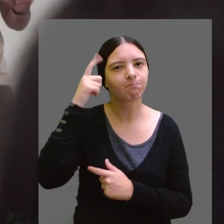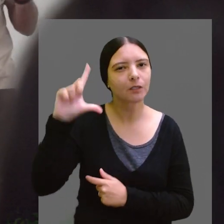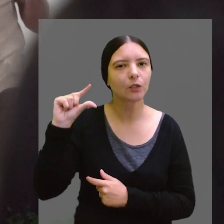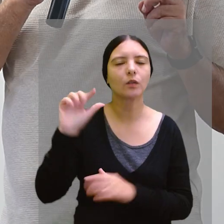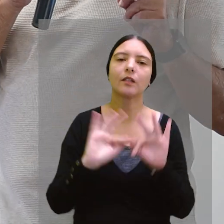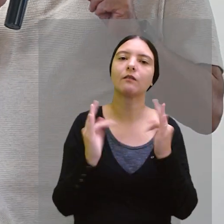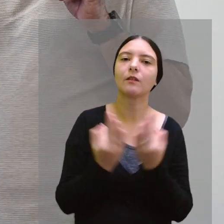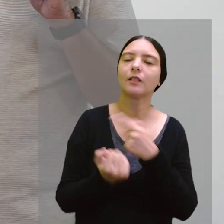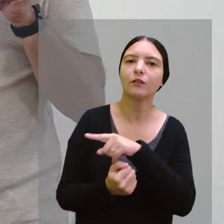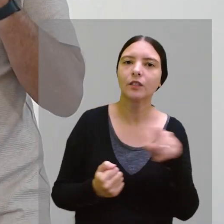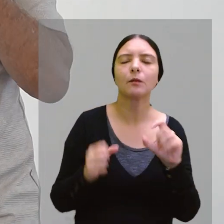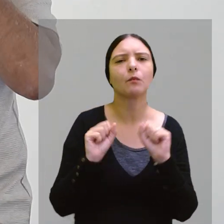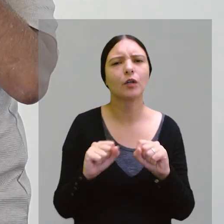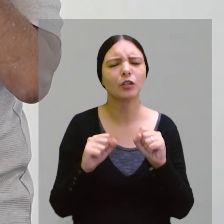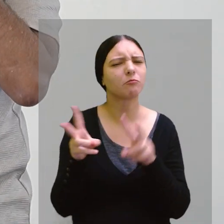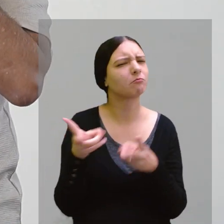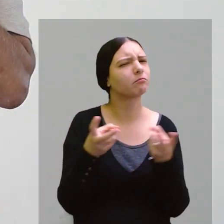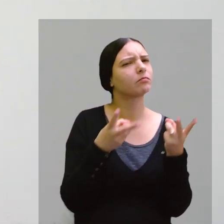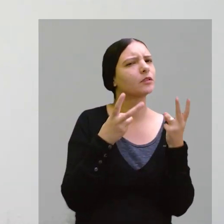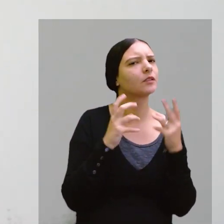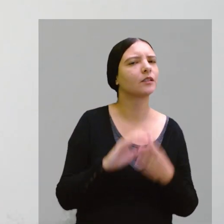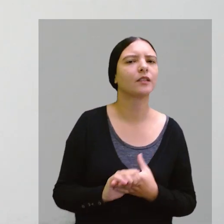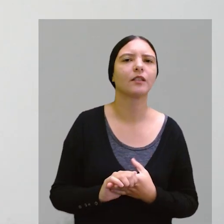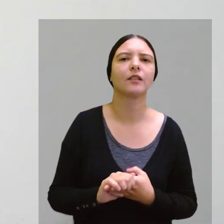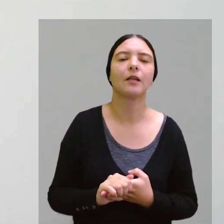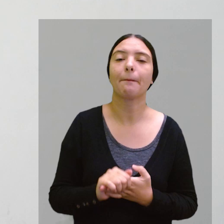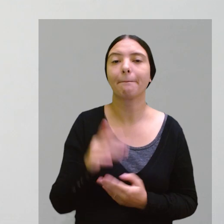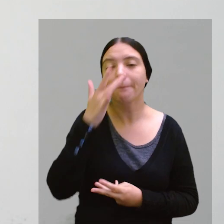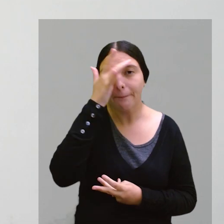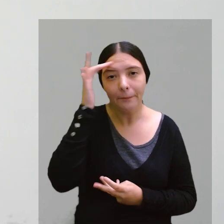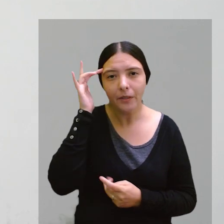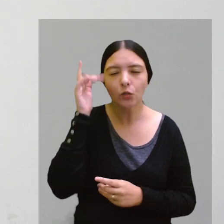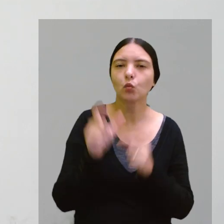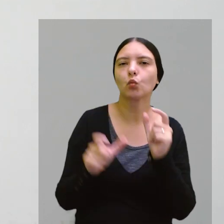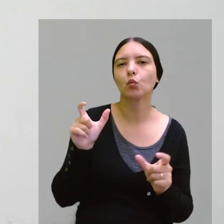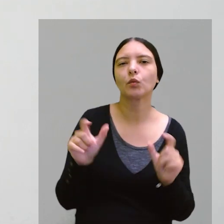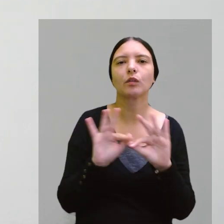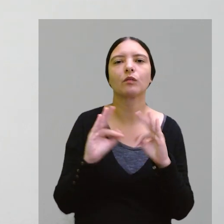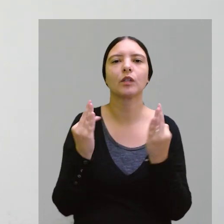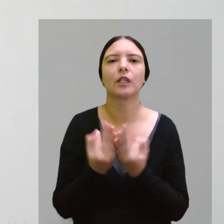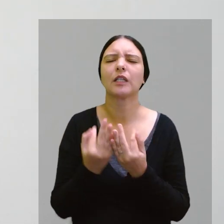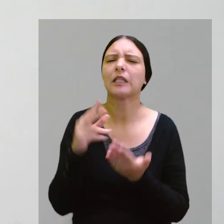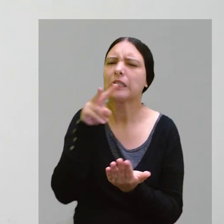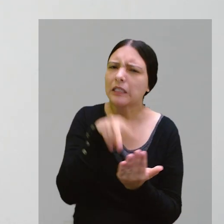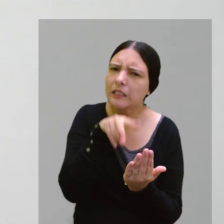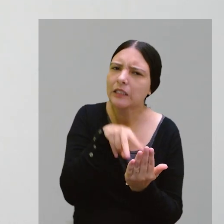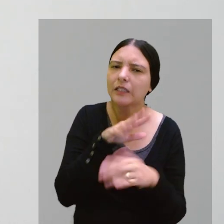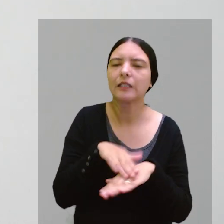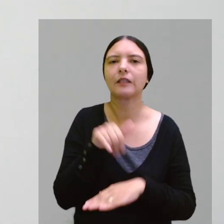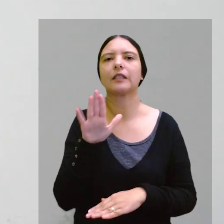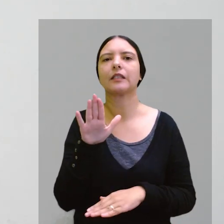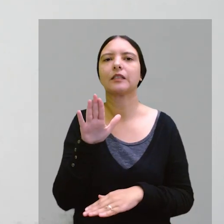família de vocês podem até observar. Aquelas pessoas da família de vocês que leem